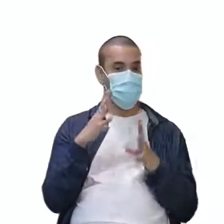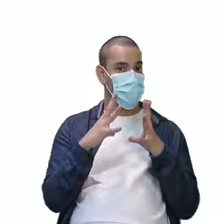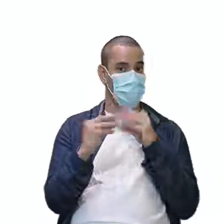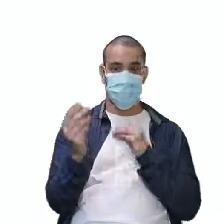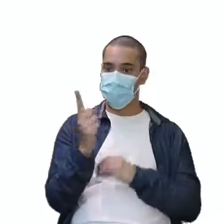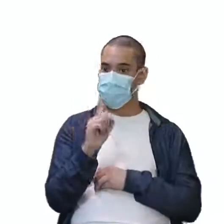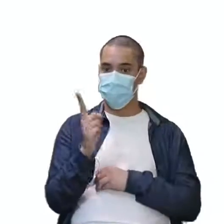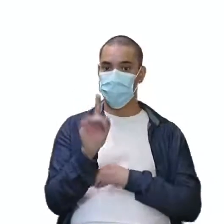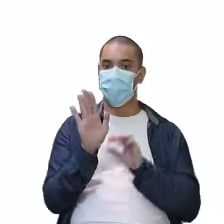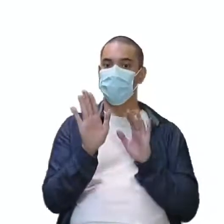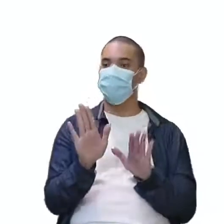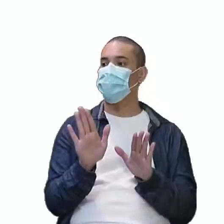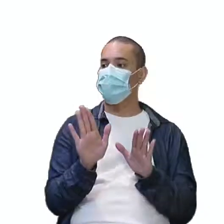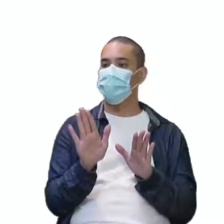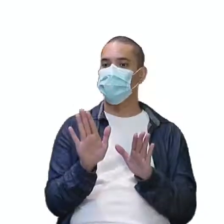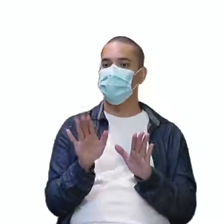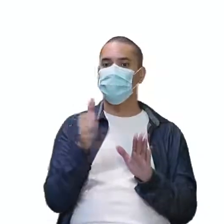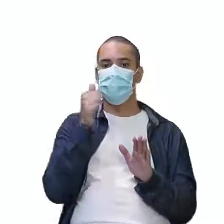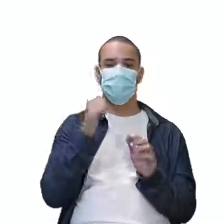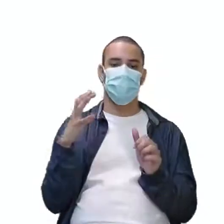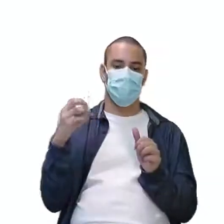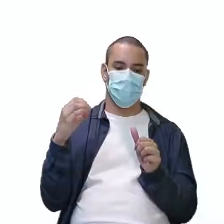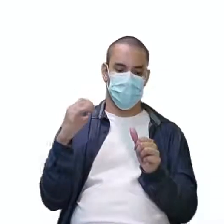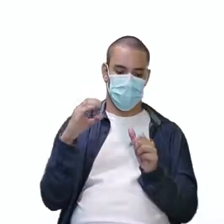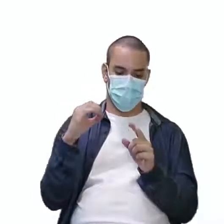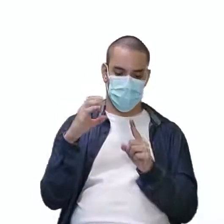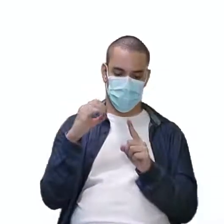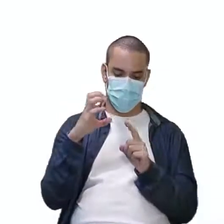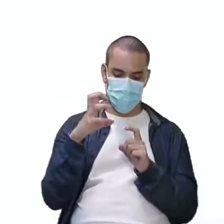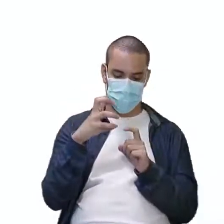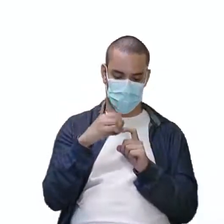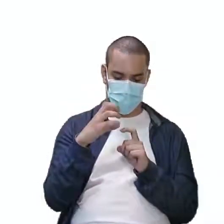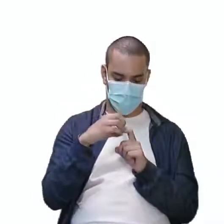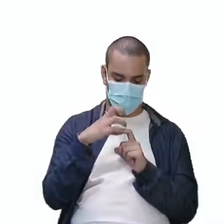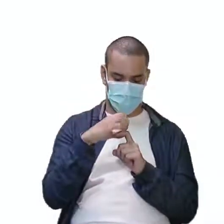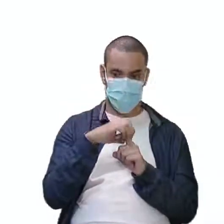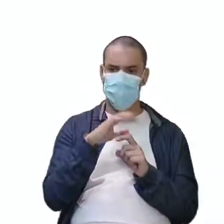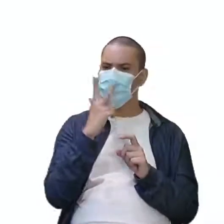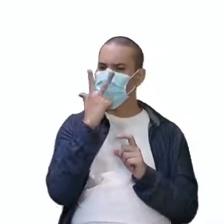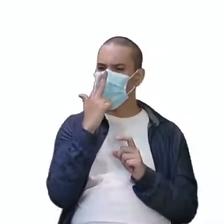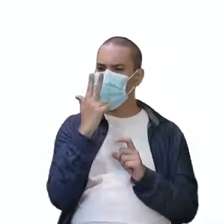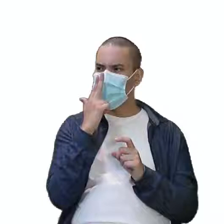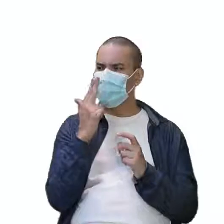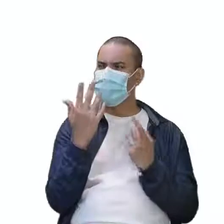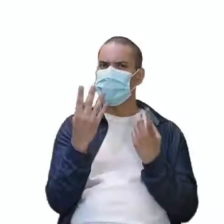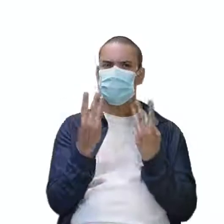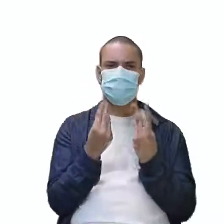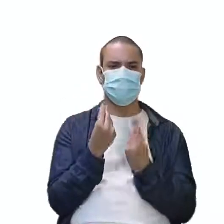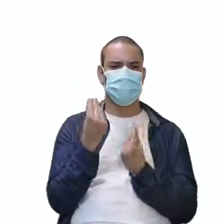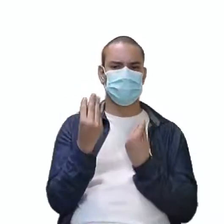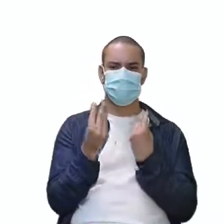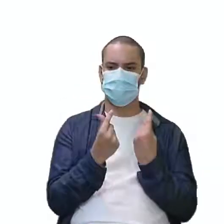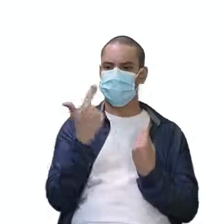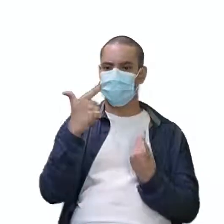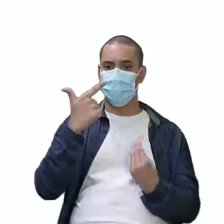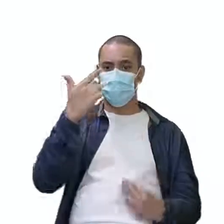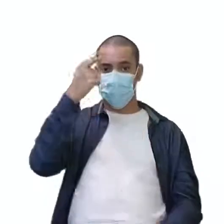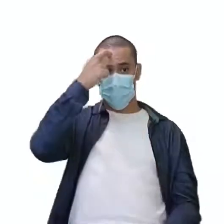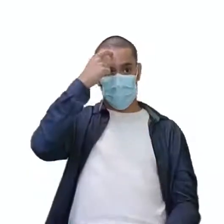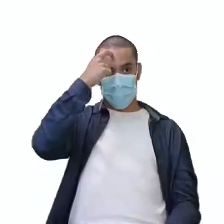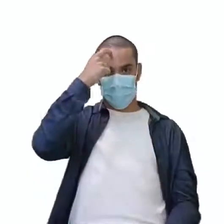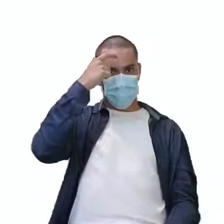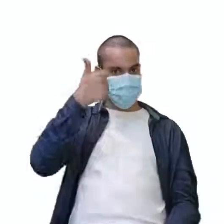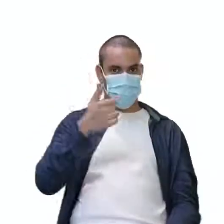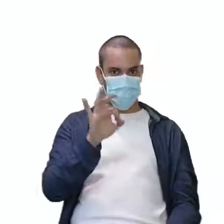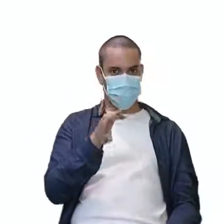Eles não vão fugir, não. Eles ficam ali. É como se fosse assim, sabe? Eles não têm consciência porque eles não têm,